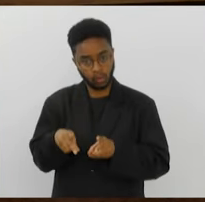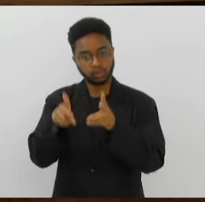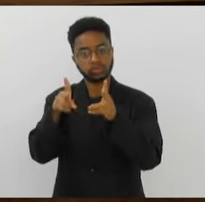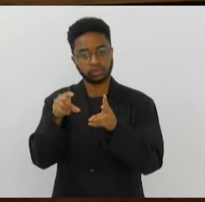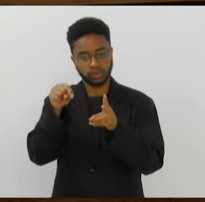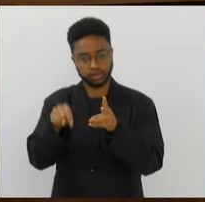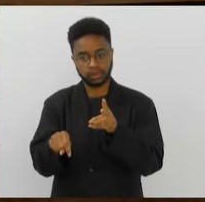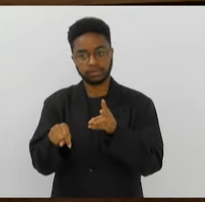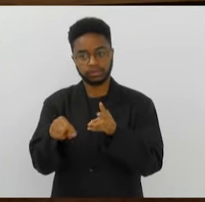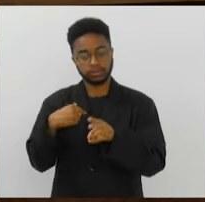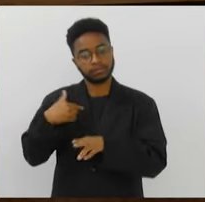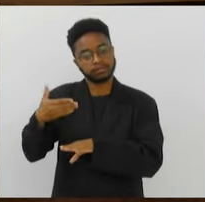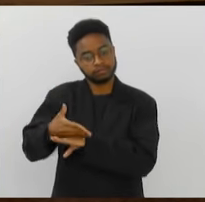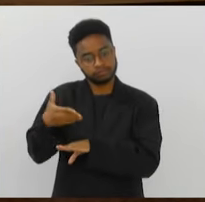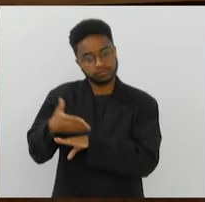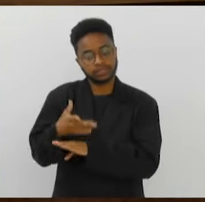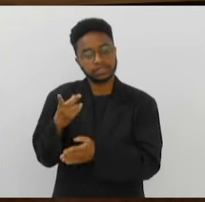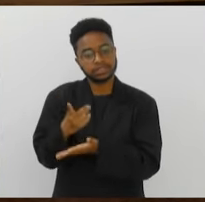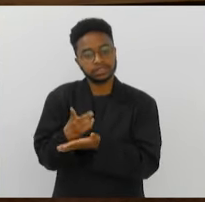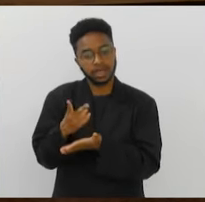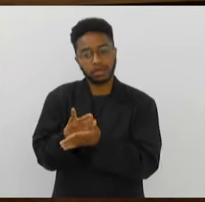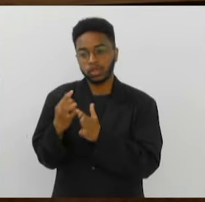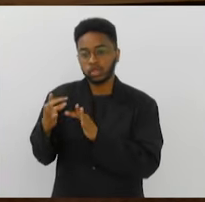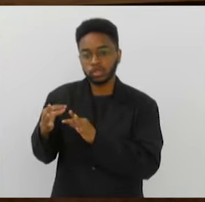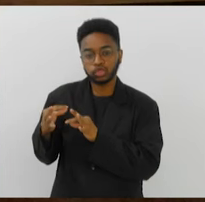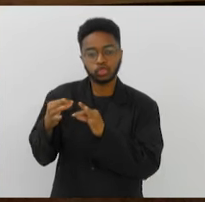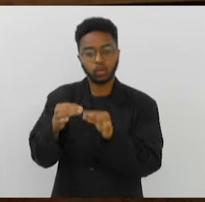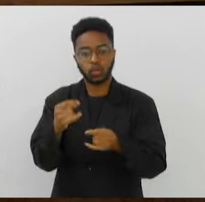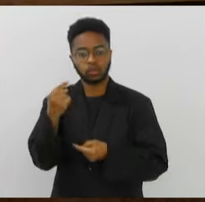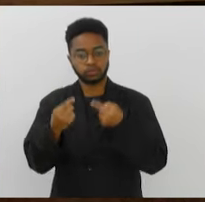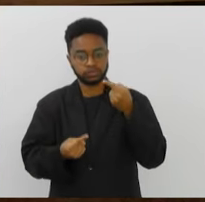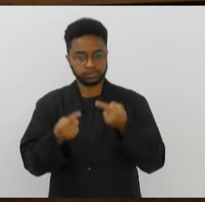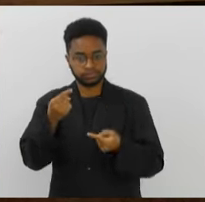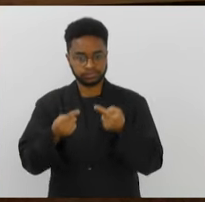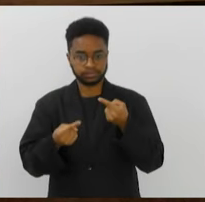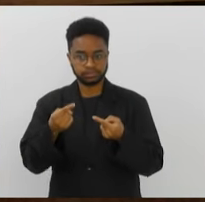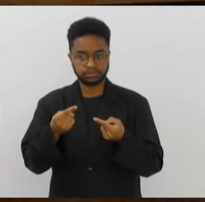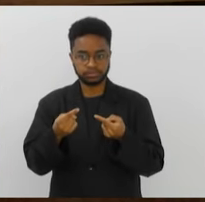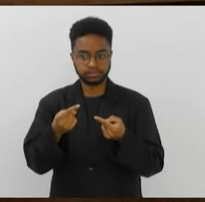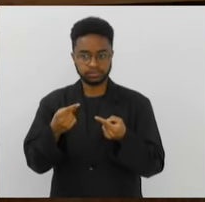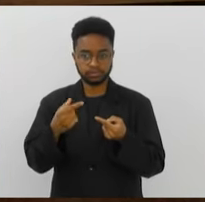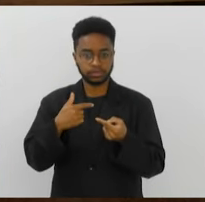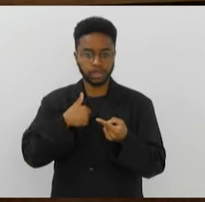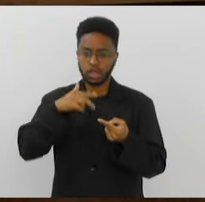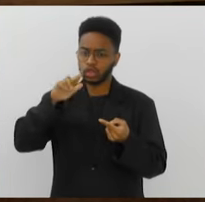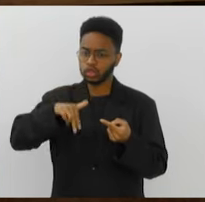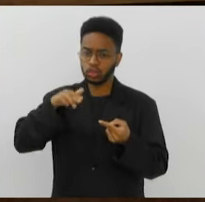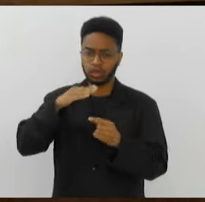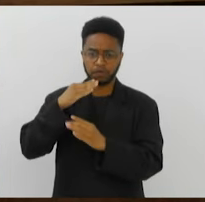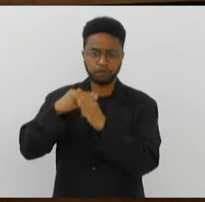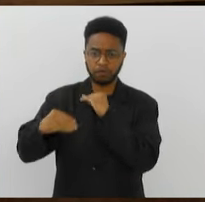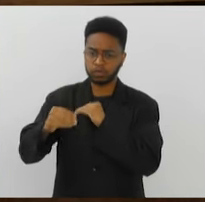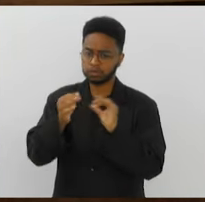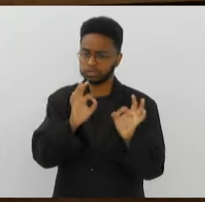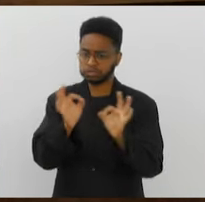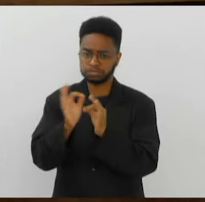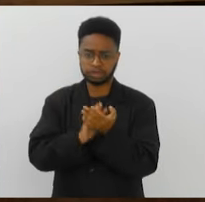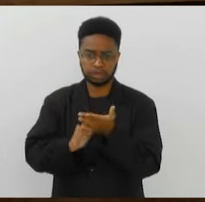Participo ativamente de todos os debates. jamais fujo de qualquer